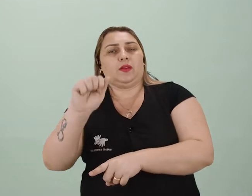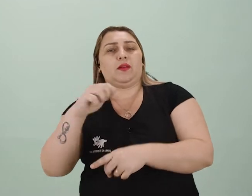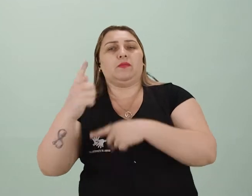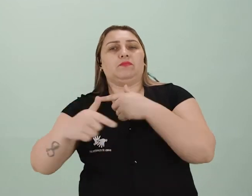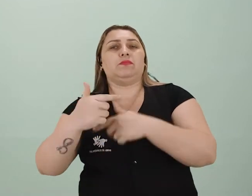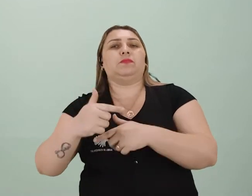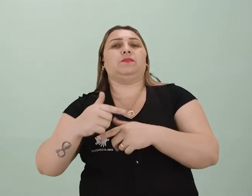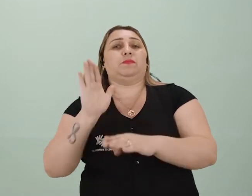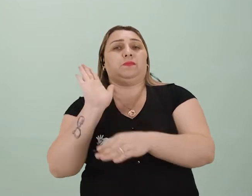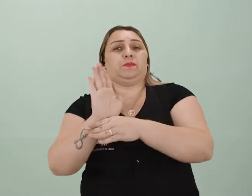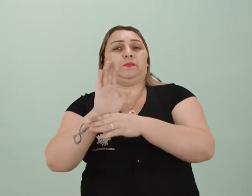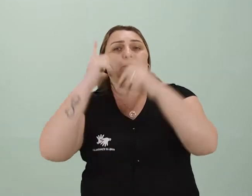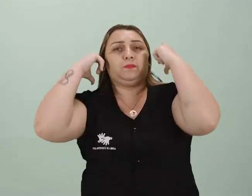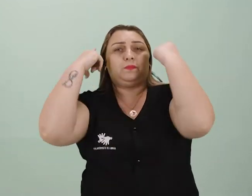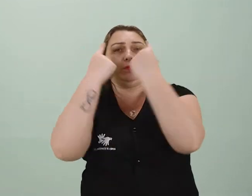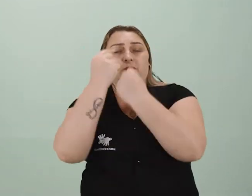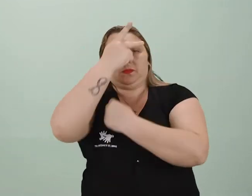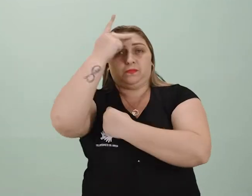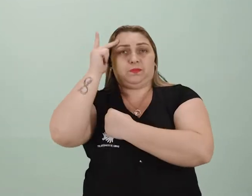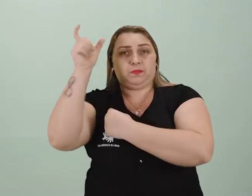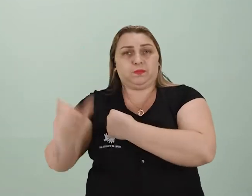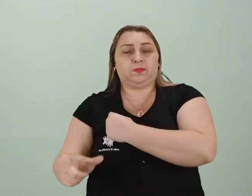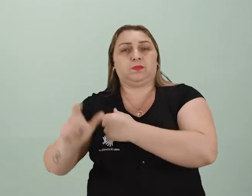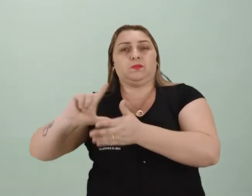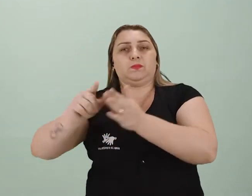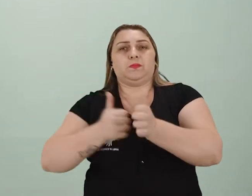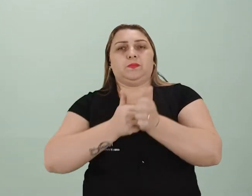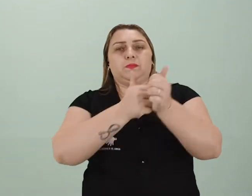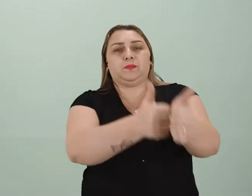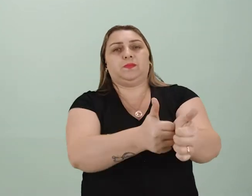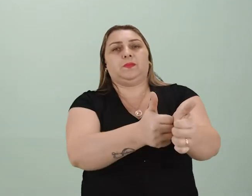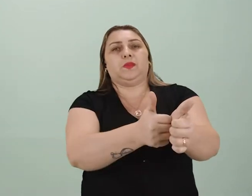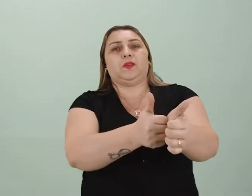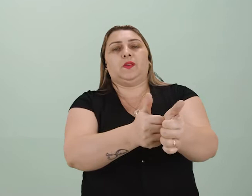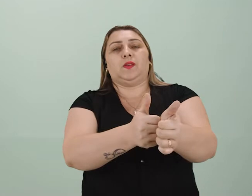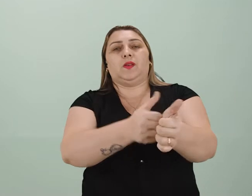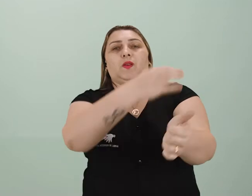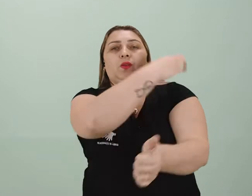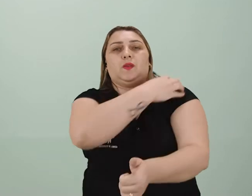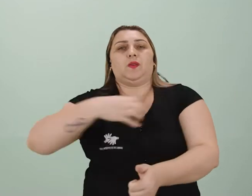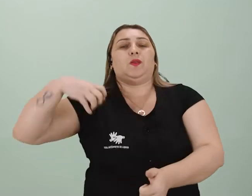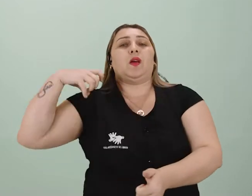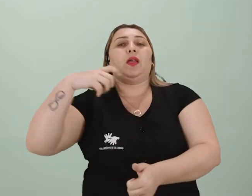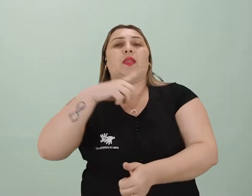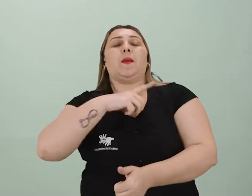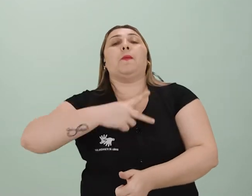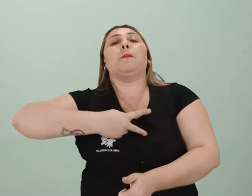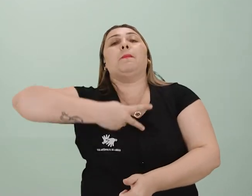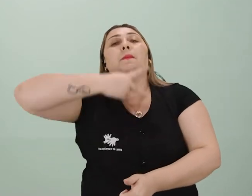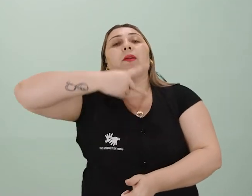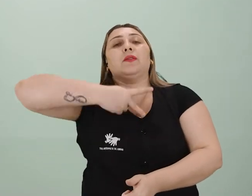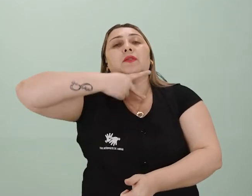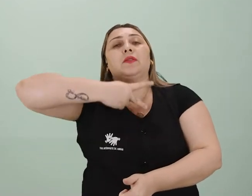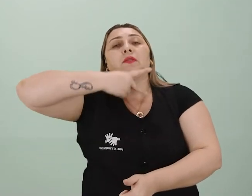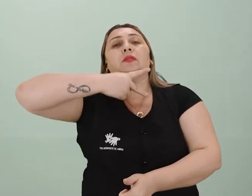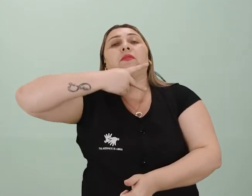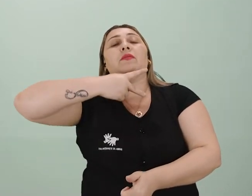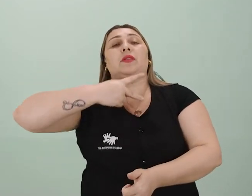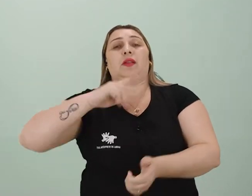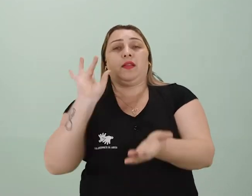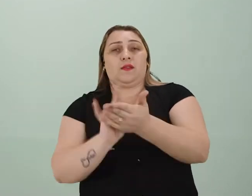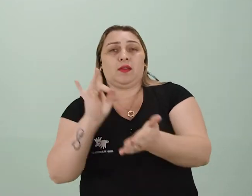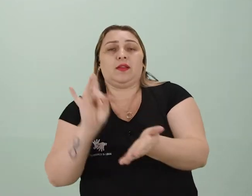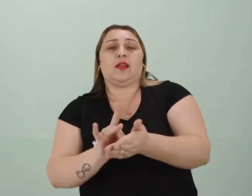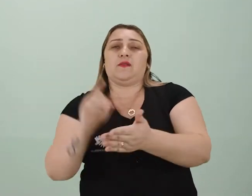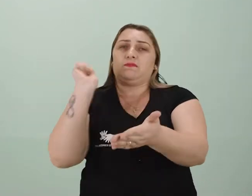dos gregos, né, depois discípulos de Sócrates, nós temos Platão, que na realidade Platão, ele é